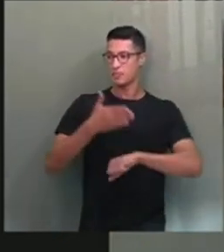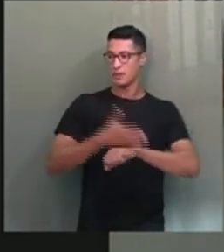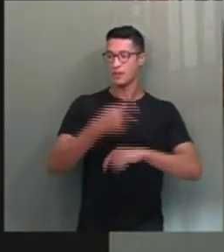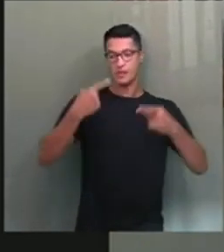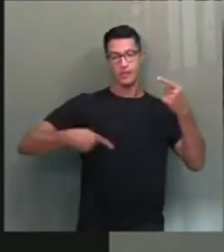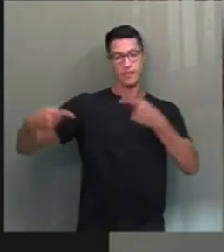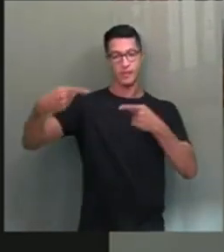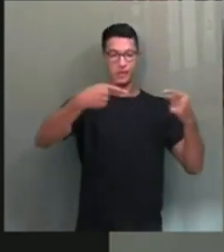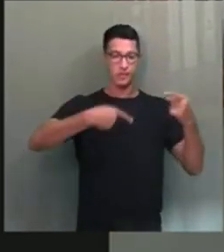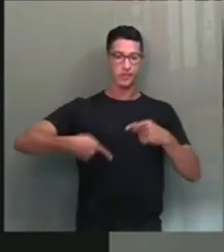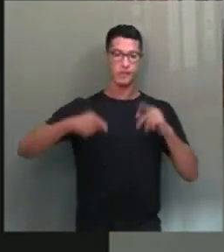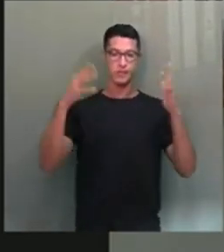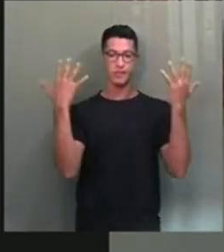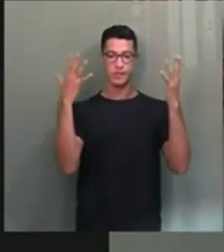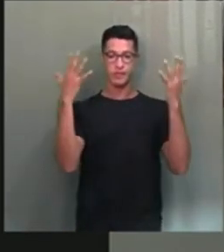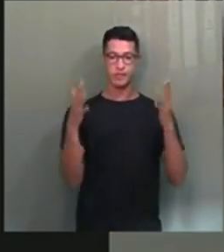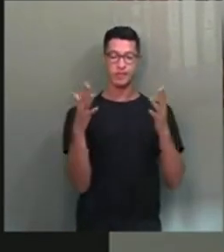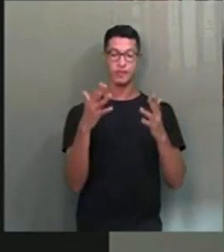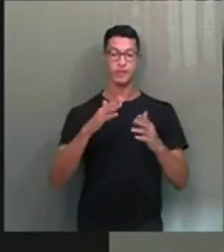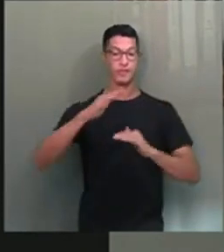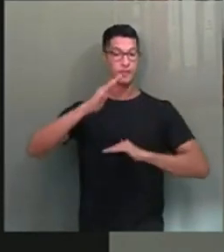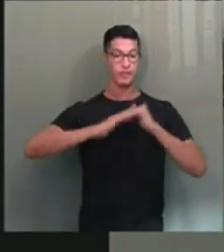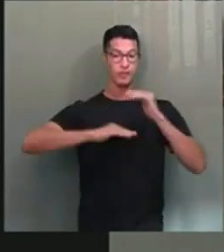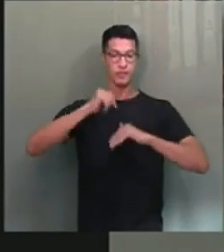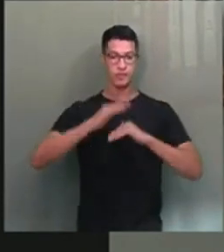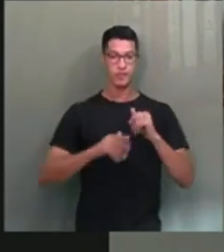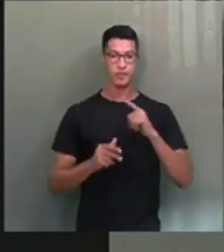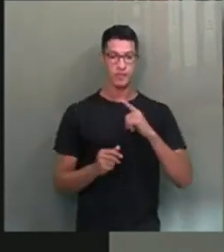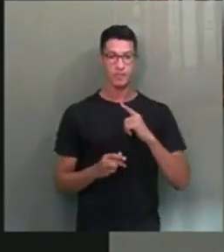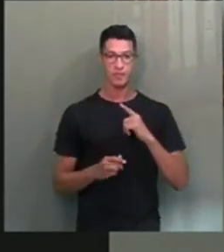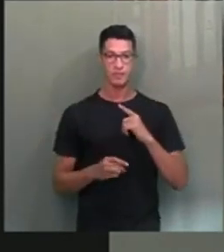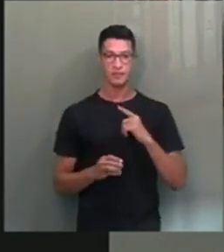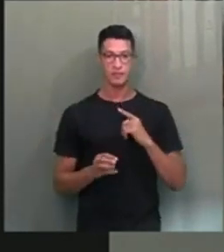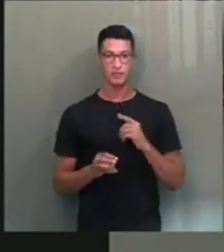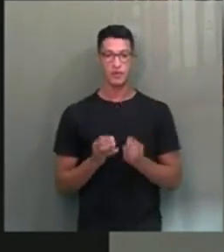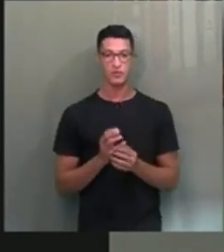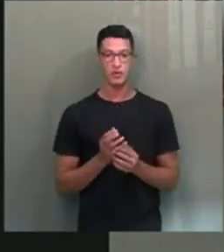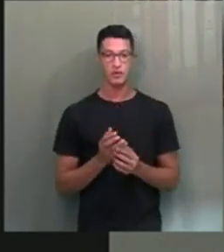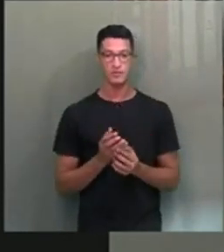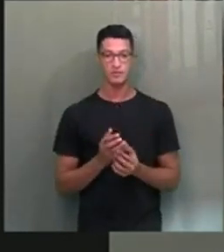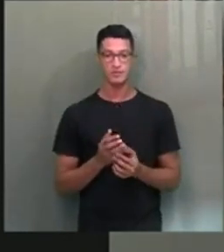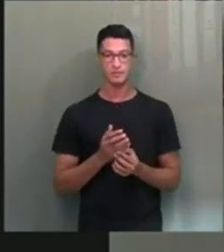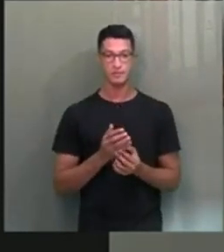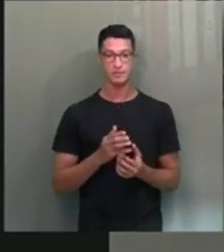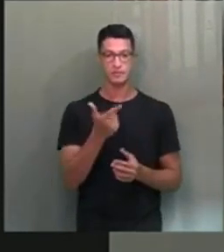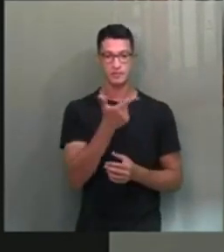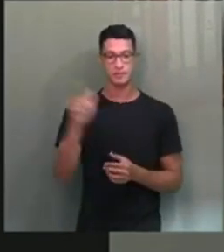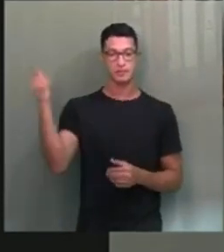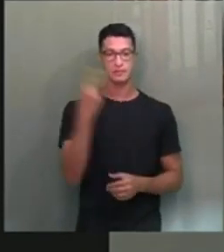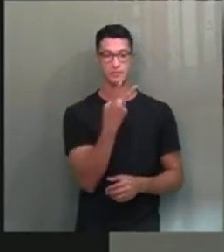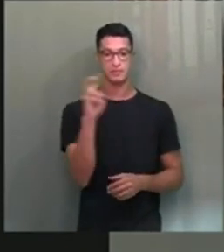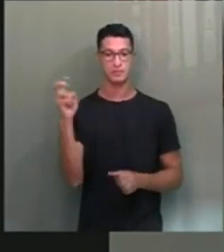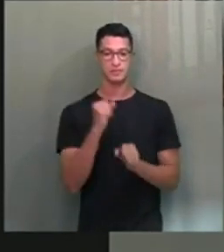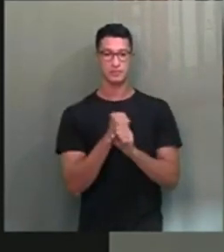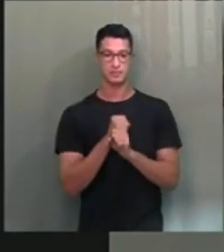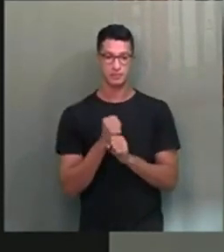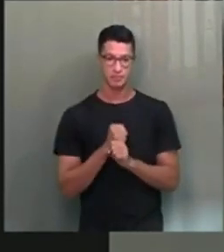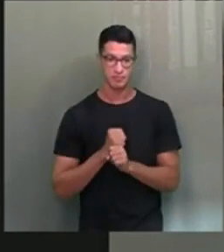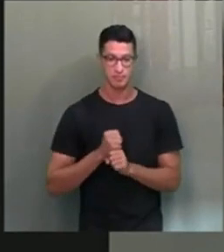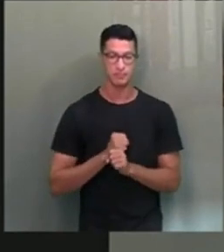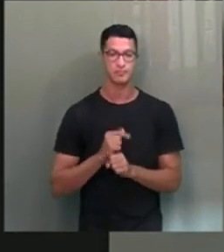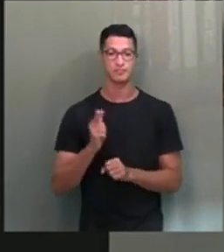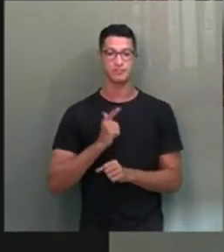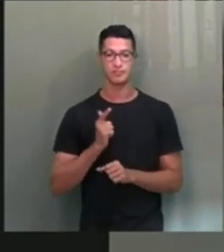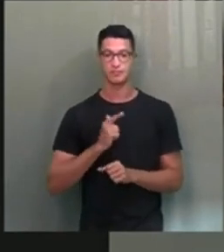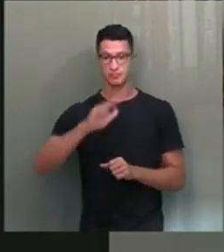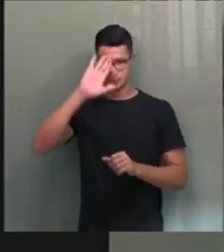sessão em comemoração ao jubileu de prata dessa rádio, que outros 25 anos